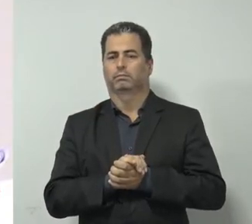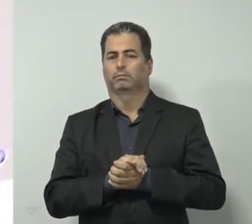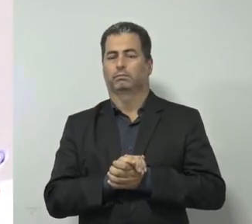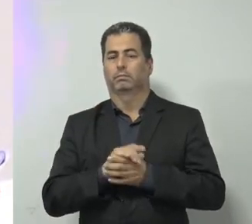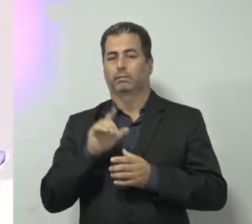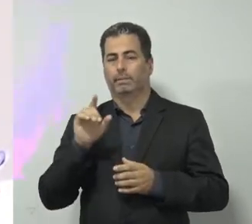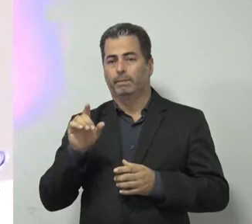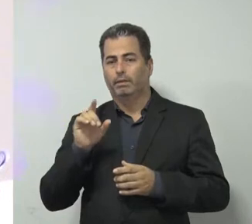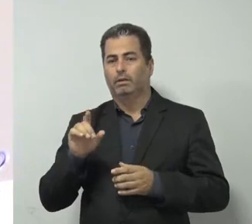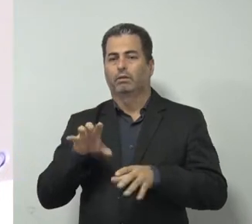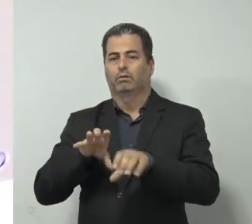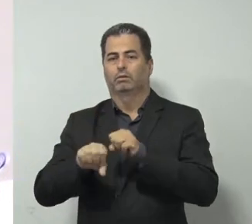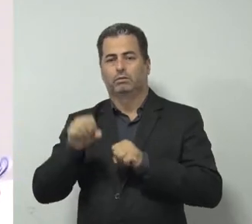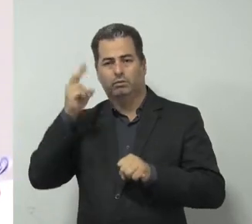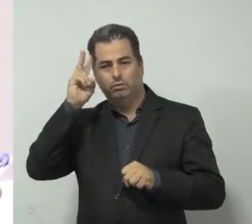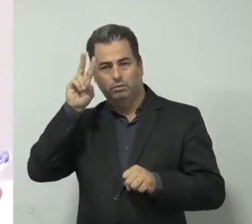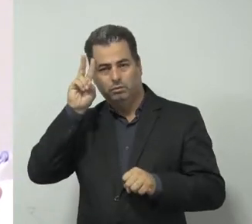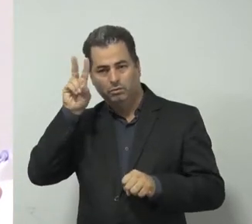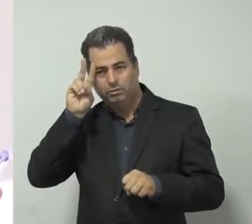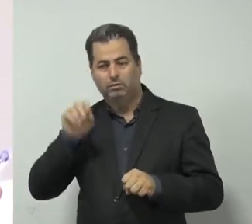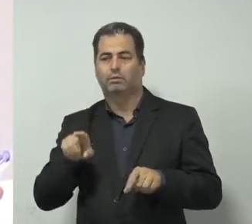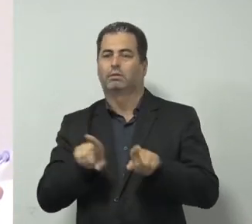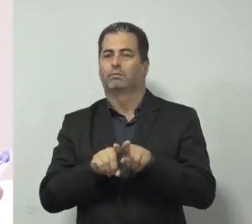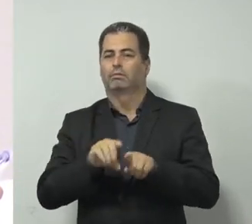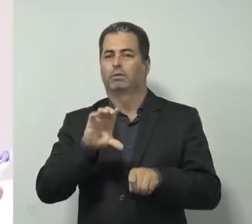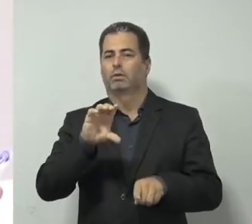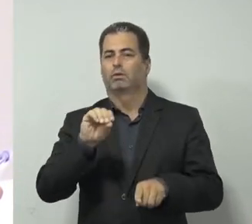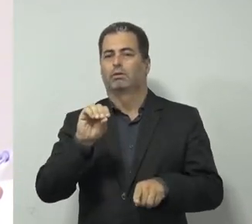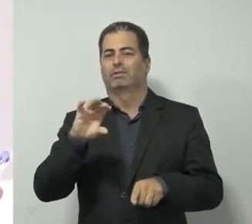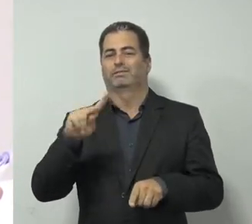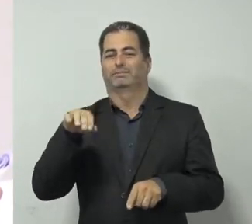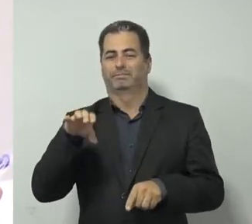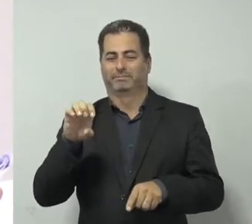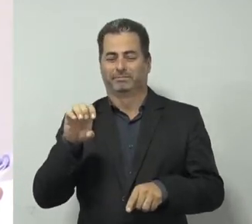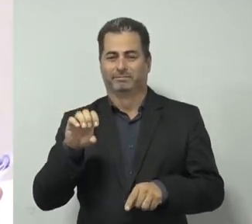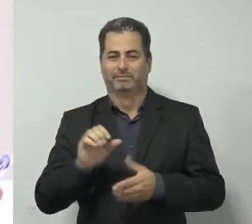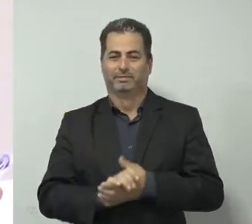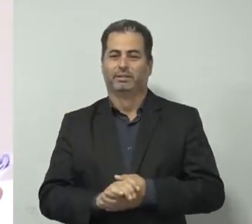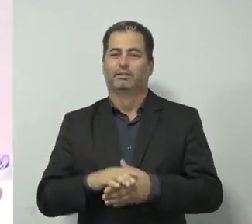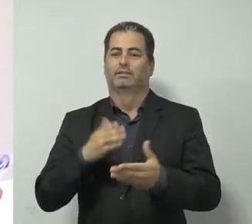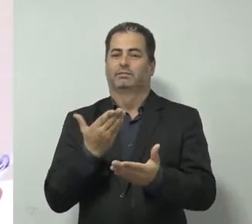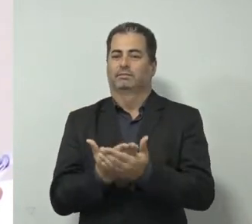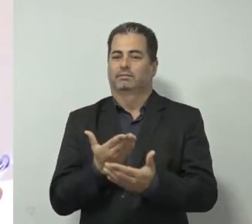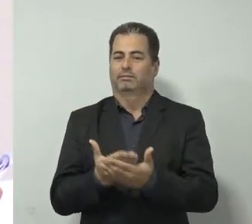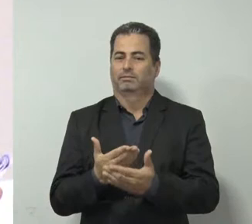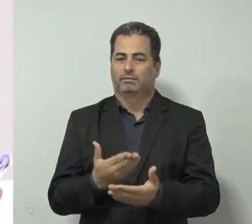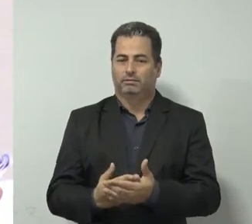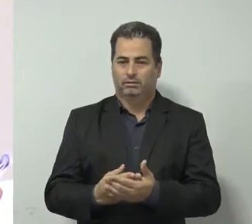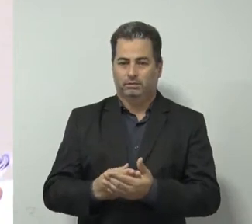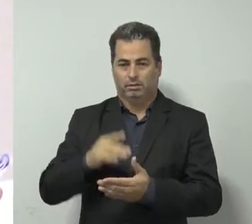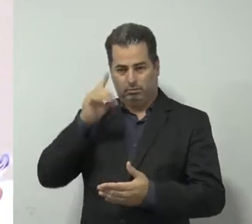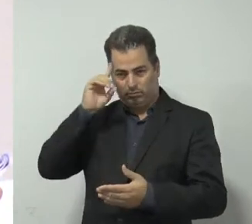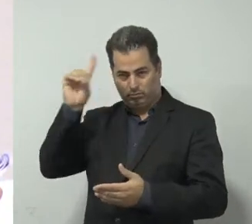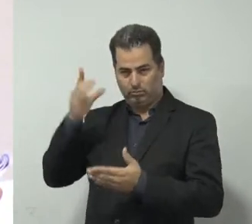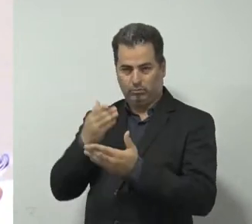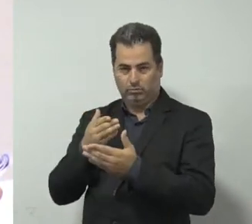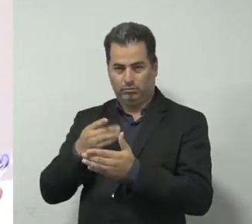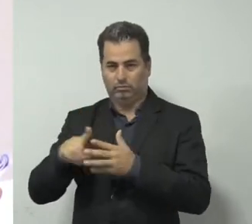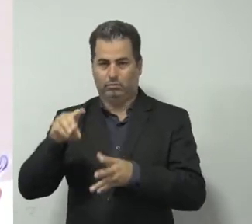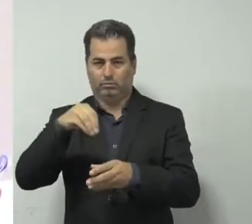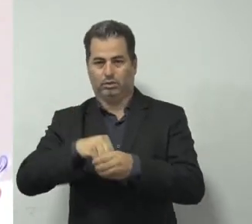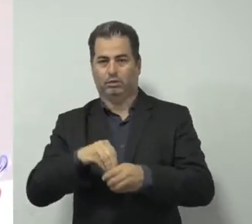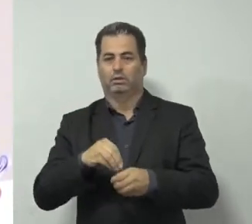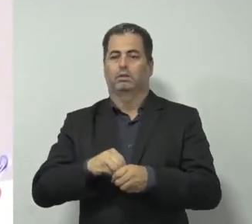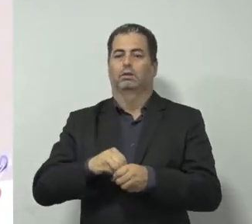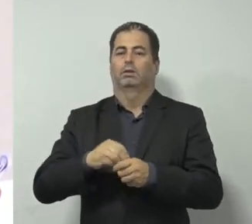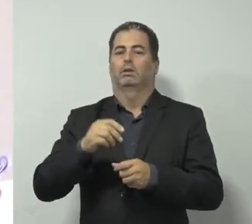É historiadora e master coach. Ela é estudante de teologia do Seminário Presbiteriano Renovado Brasil